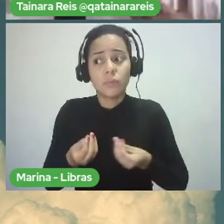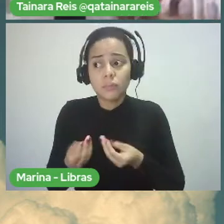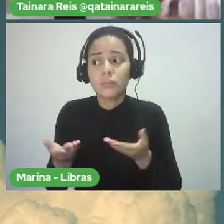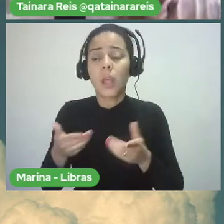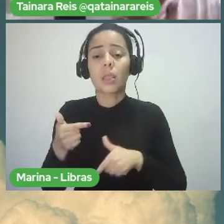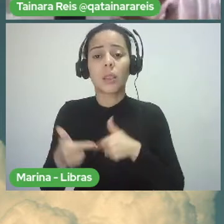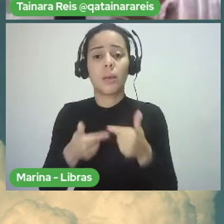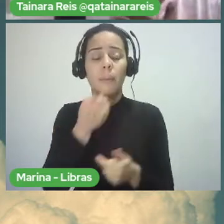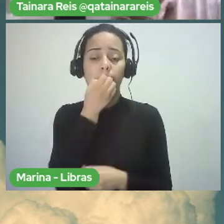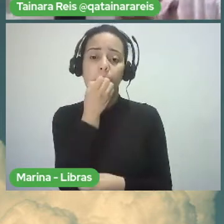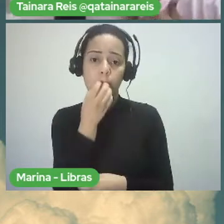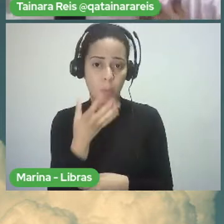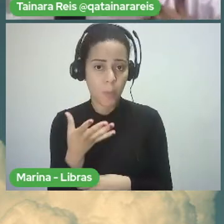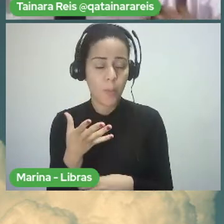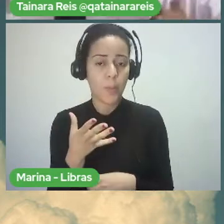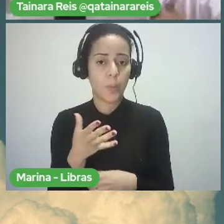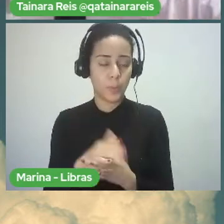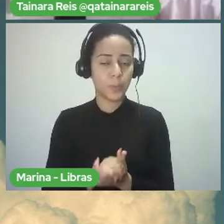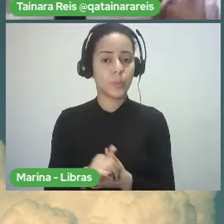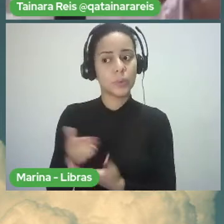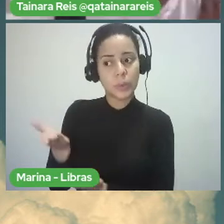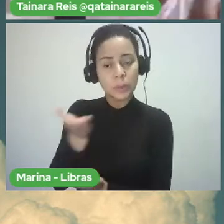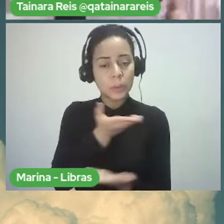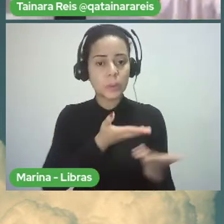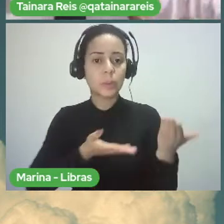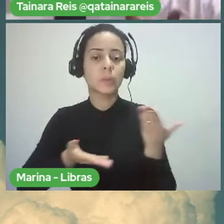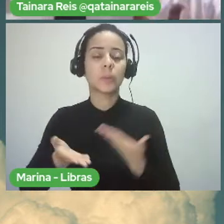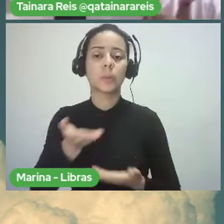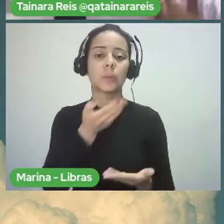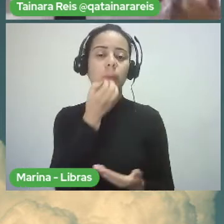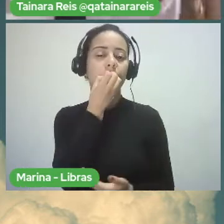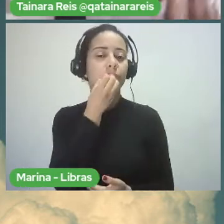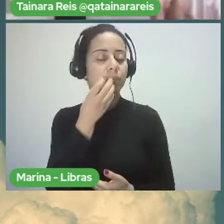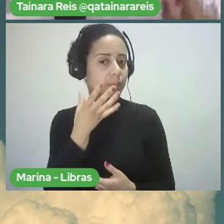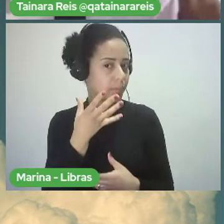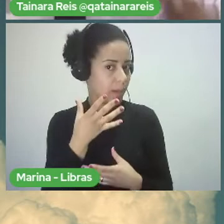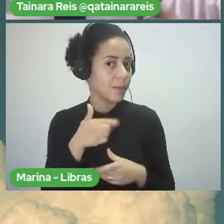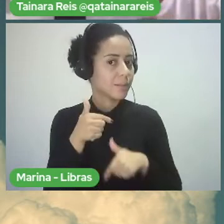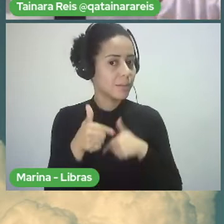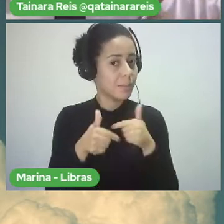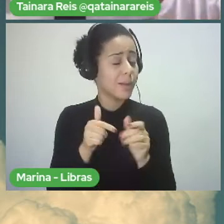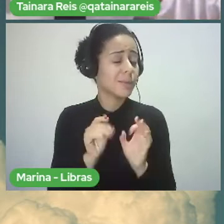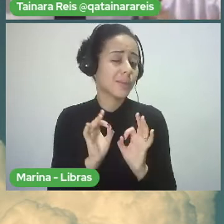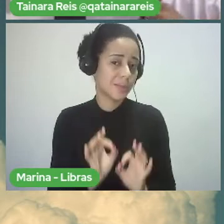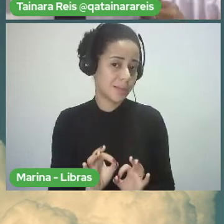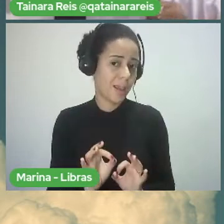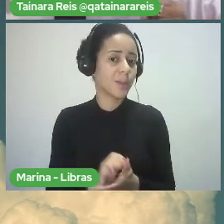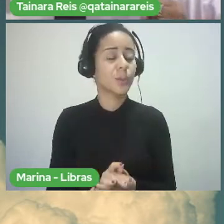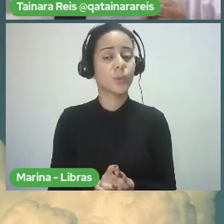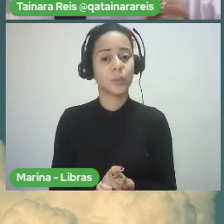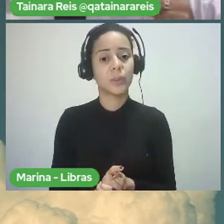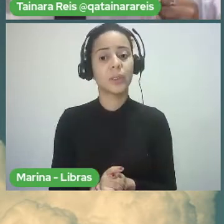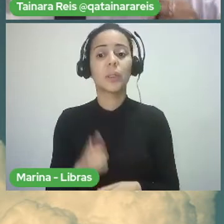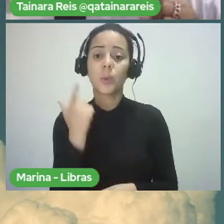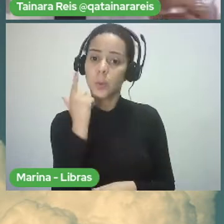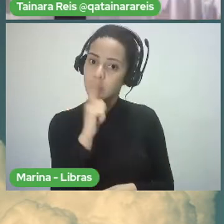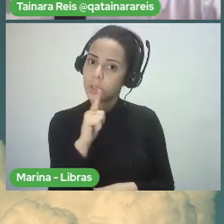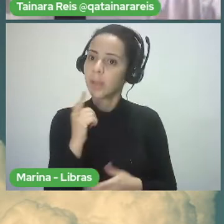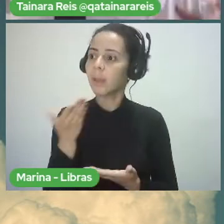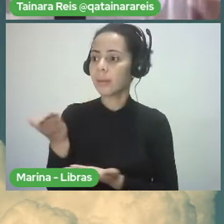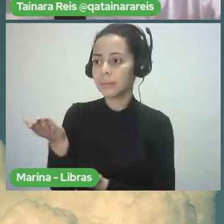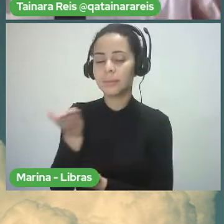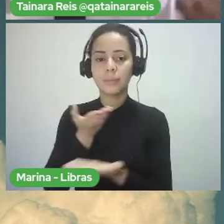a gente precisa receber feedbacks dessa cliente, ela precisa perceber como nós estamos trabalhando, para ela também dar feedbacks.